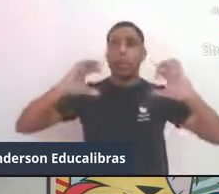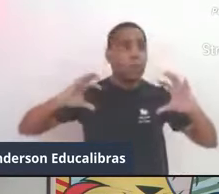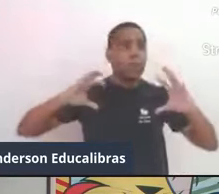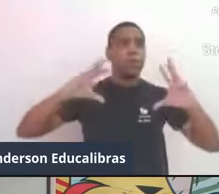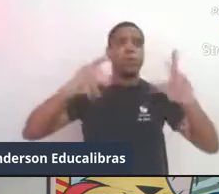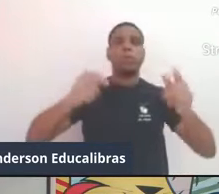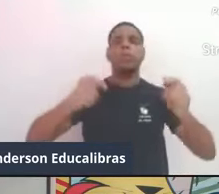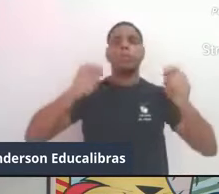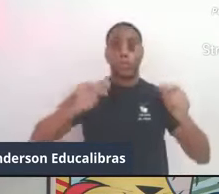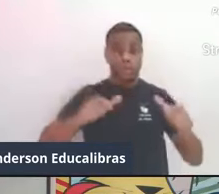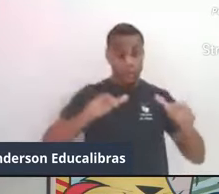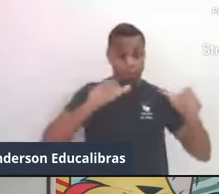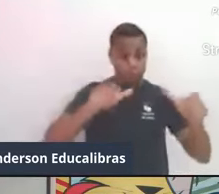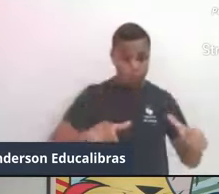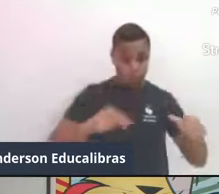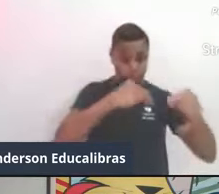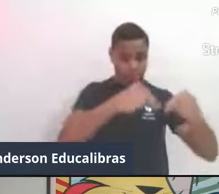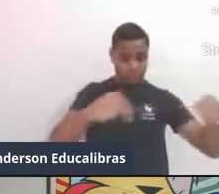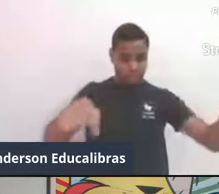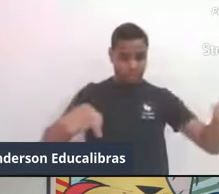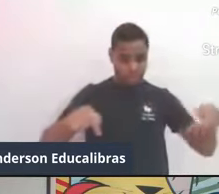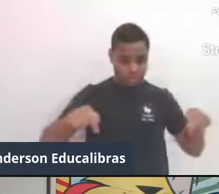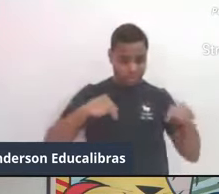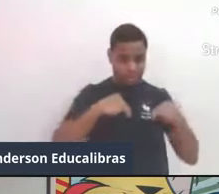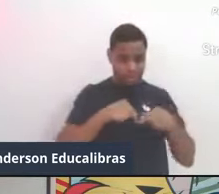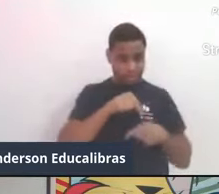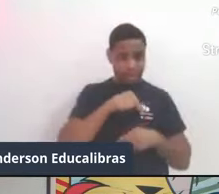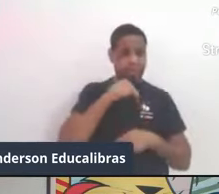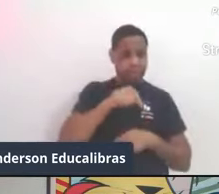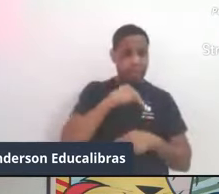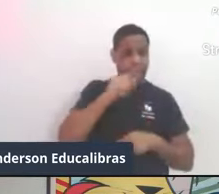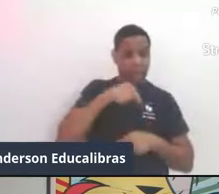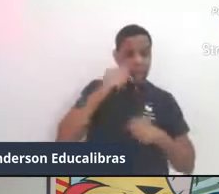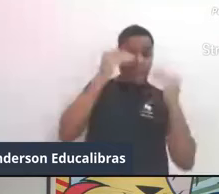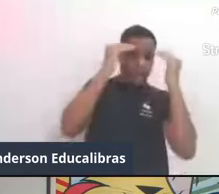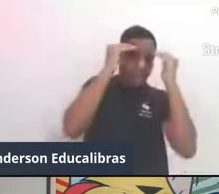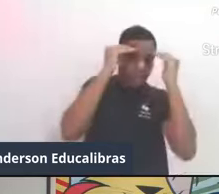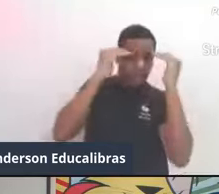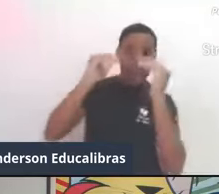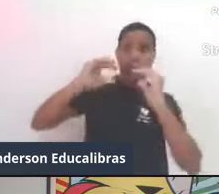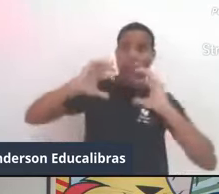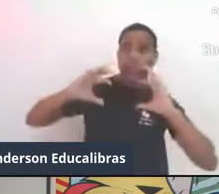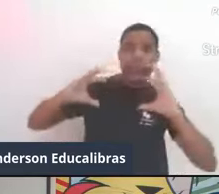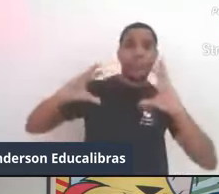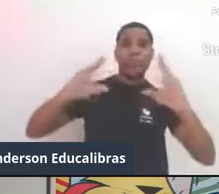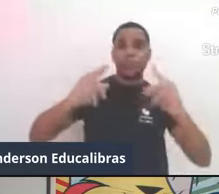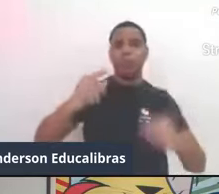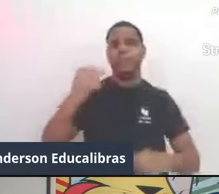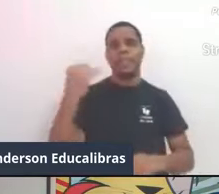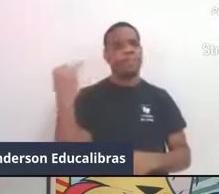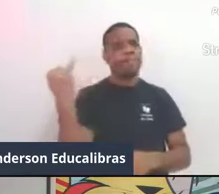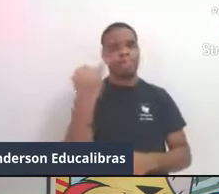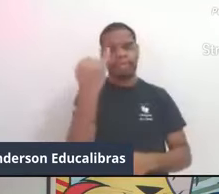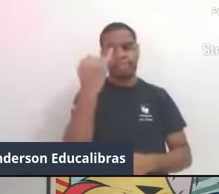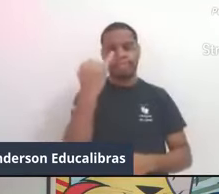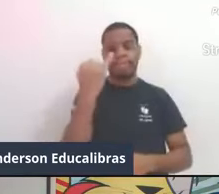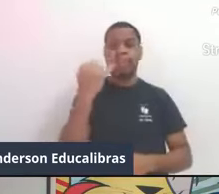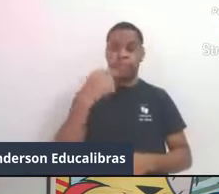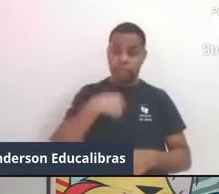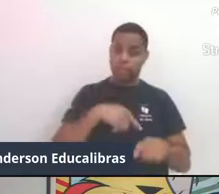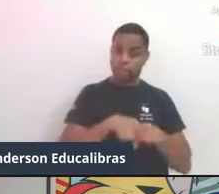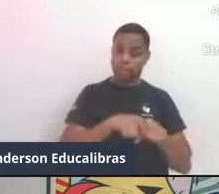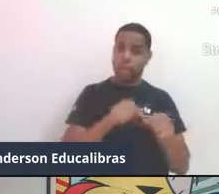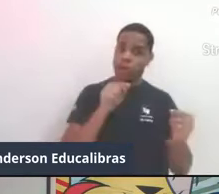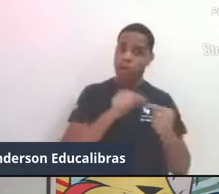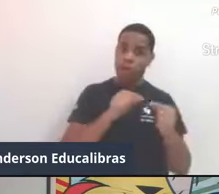espaço, a arquitetura também é um componente, eu diria até educativo da nossa atividade, na